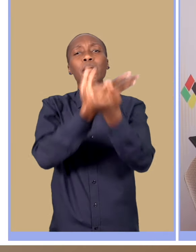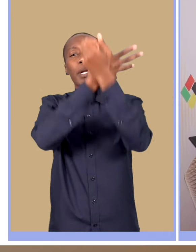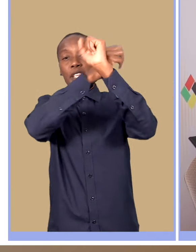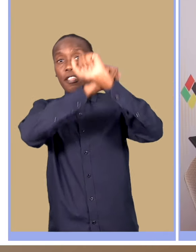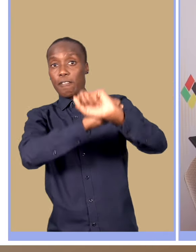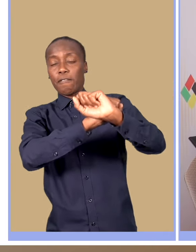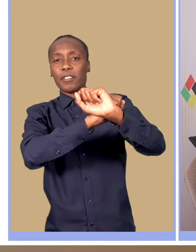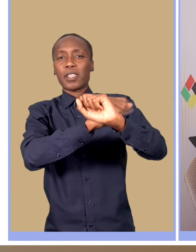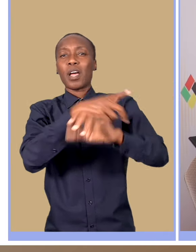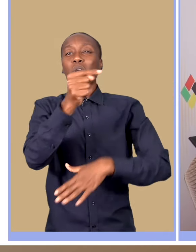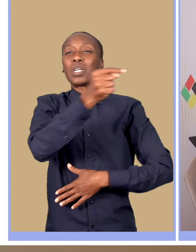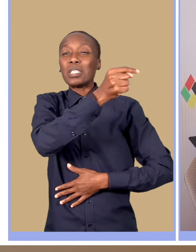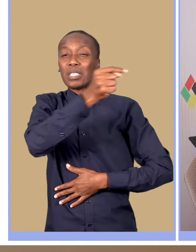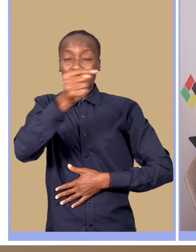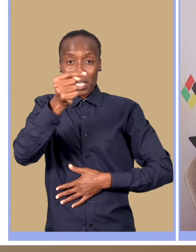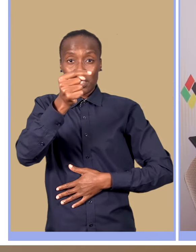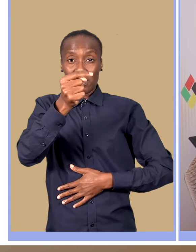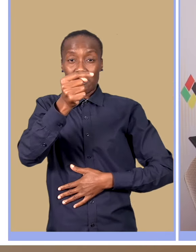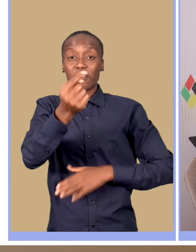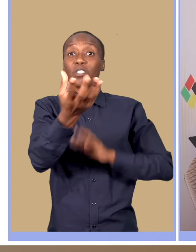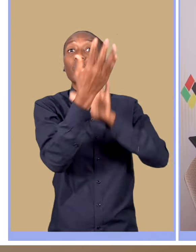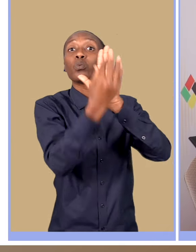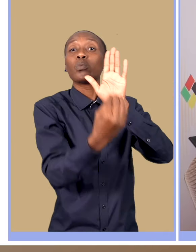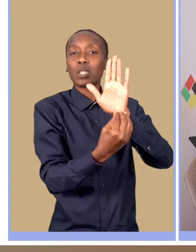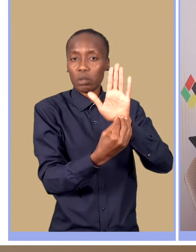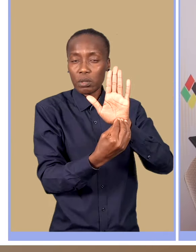um impacto negativo severo,